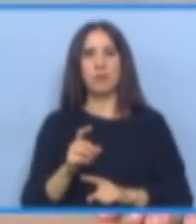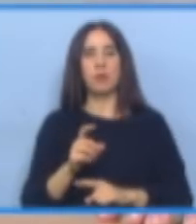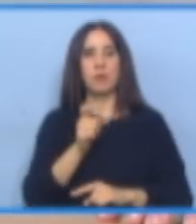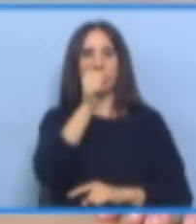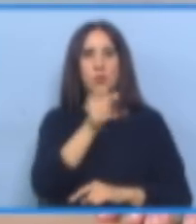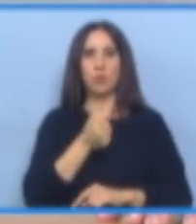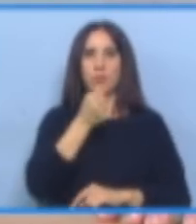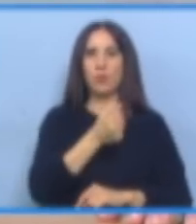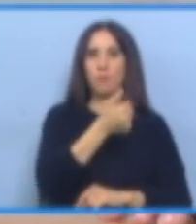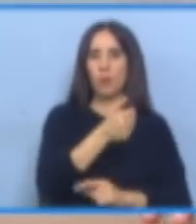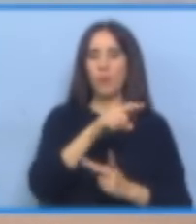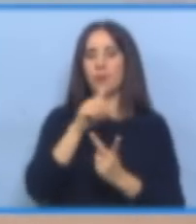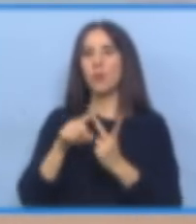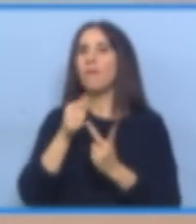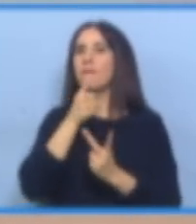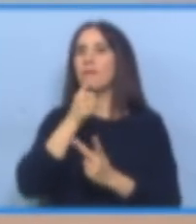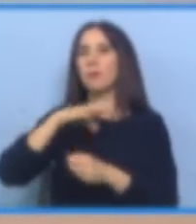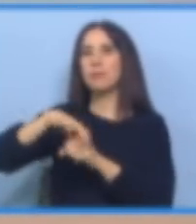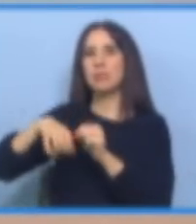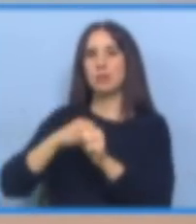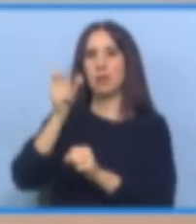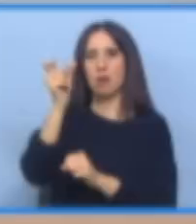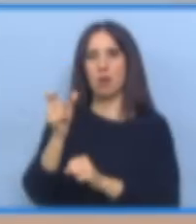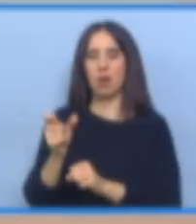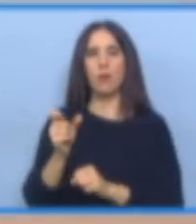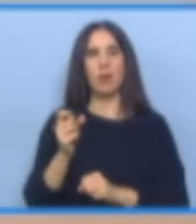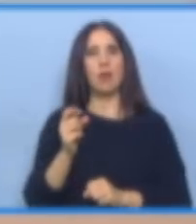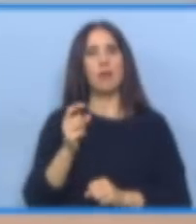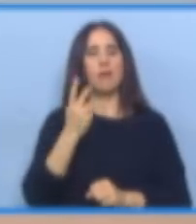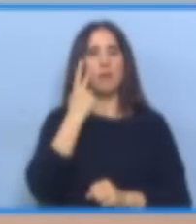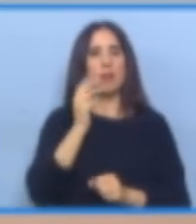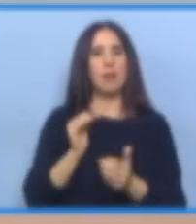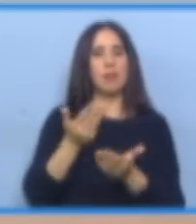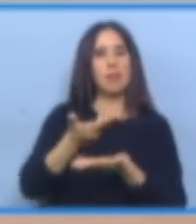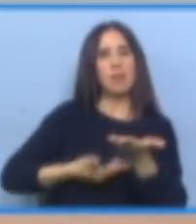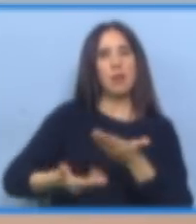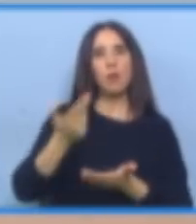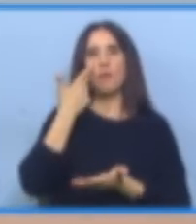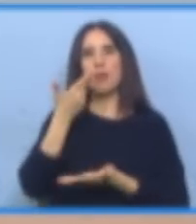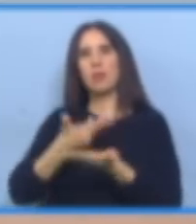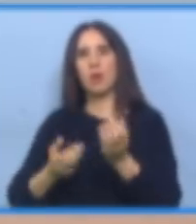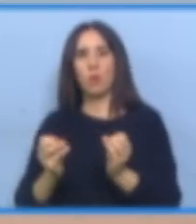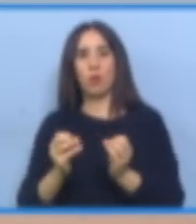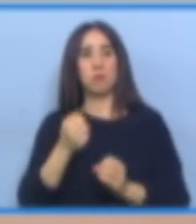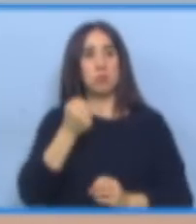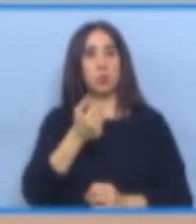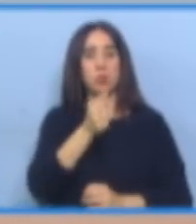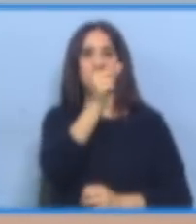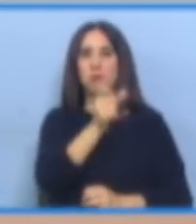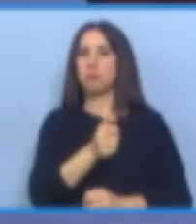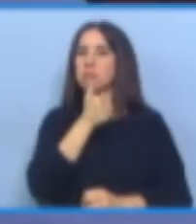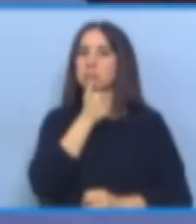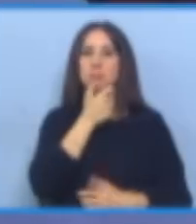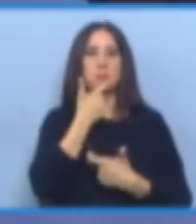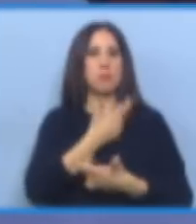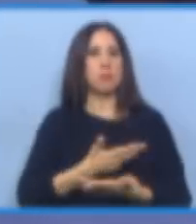e o mercenário é, de facto, este aspecto de dar ou não dar a vida. O bom pastor está disposto a fazer tudo,